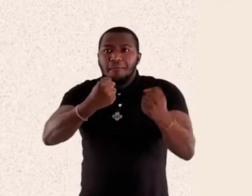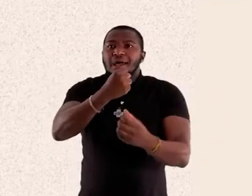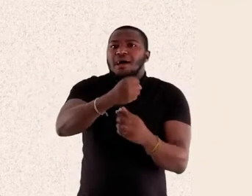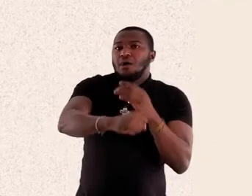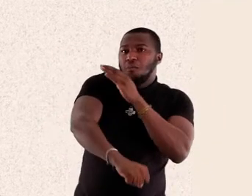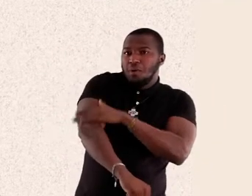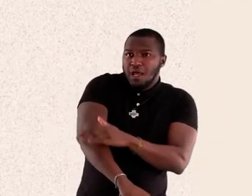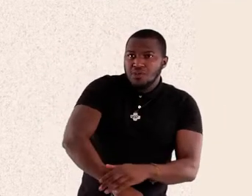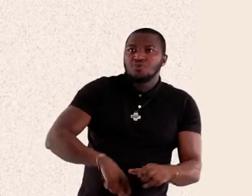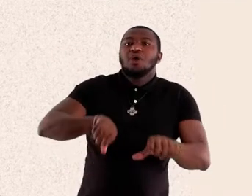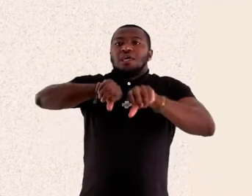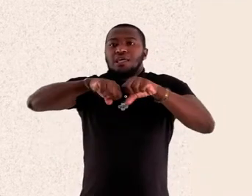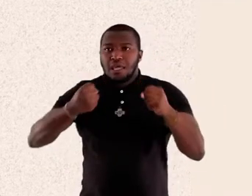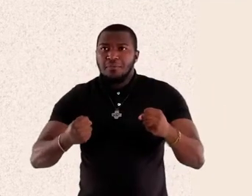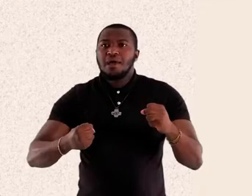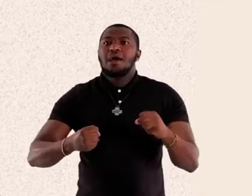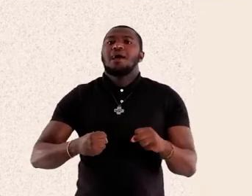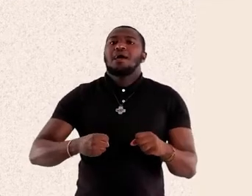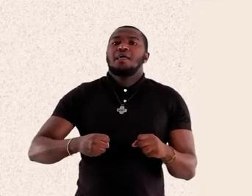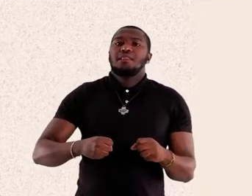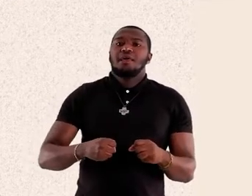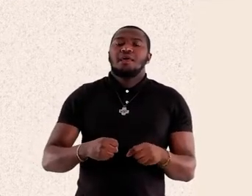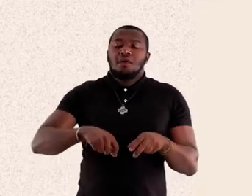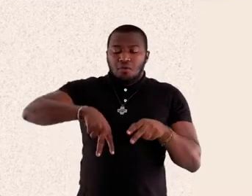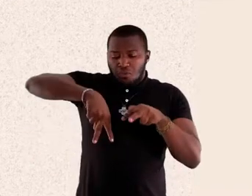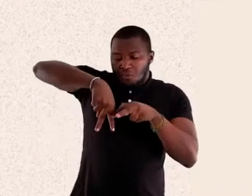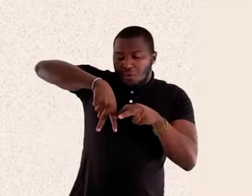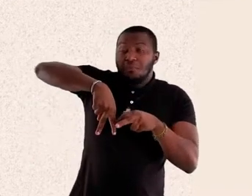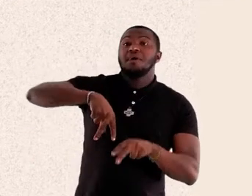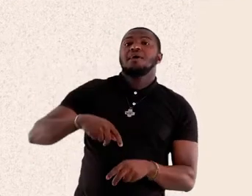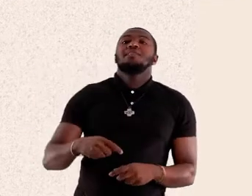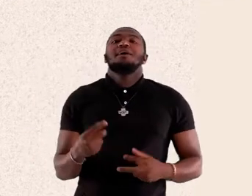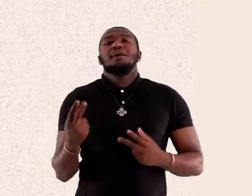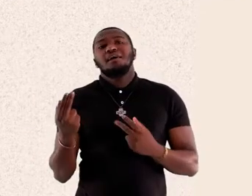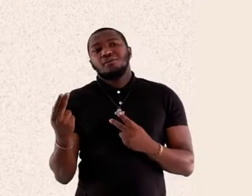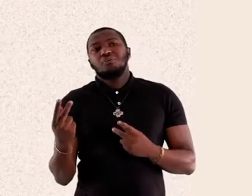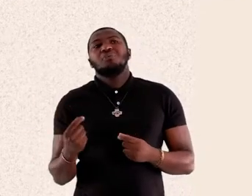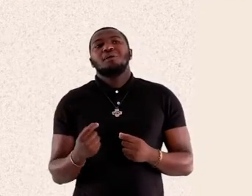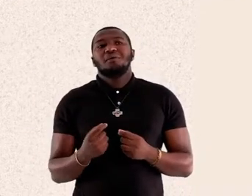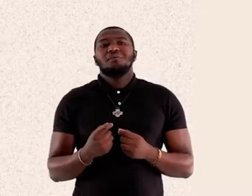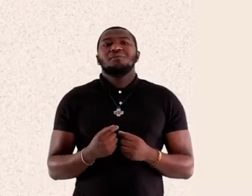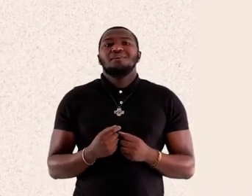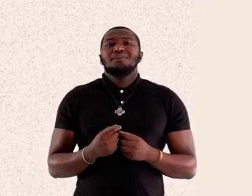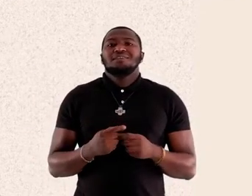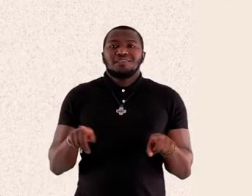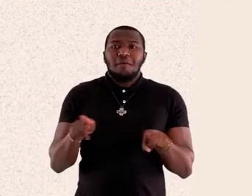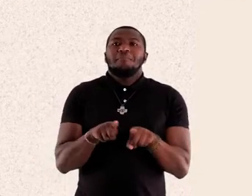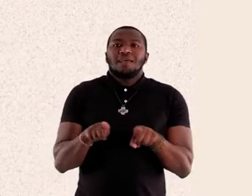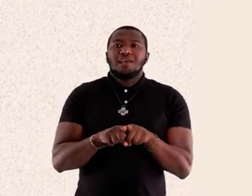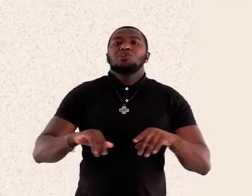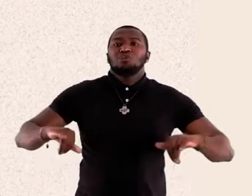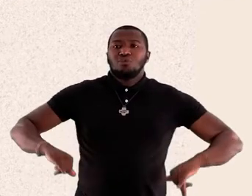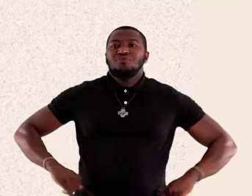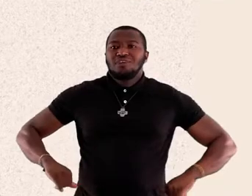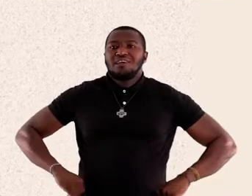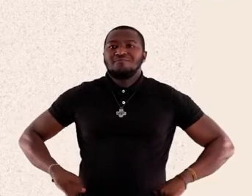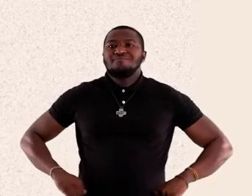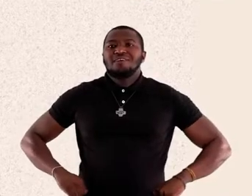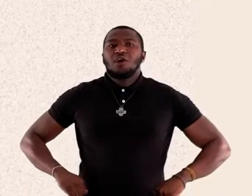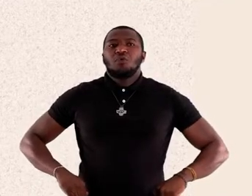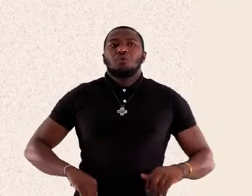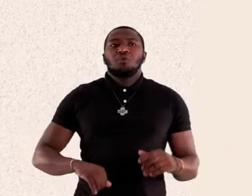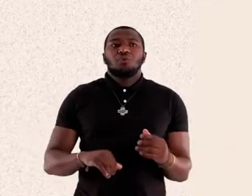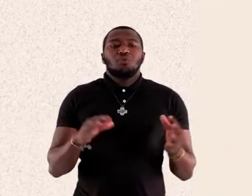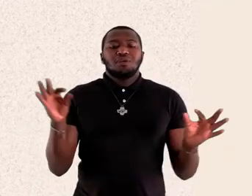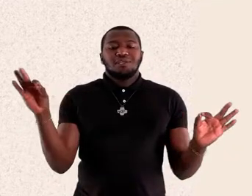e o nosso cérebro vai funcionar de uma forma muito muito parecida com o fato de alguém ter rompido o relacionamento comigo